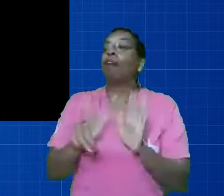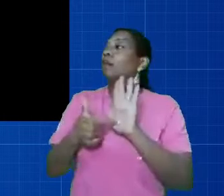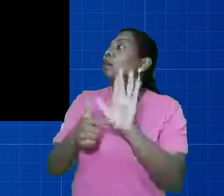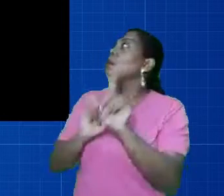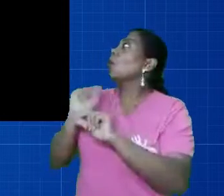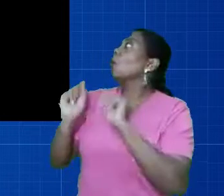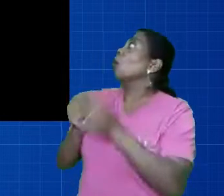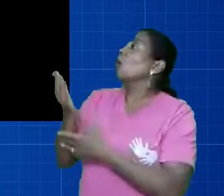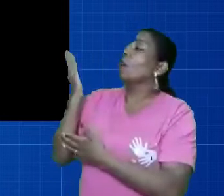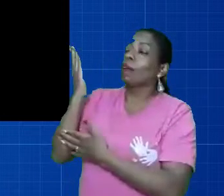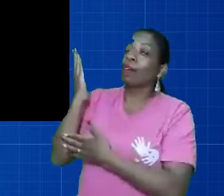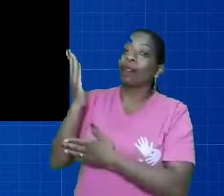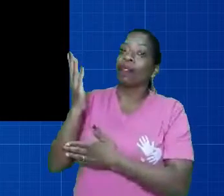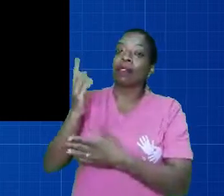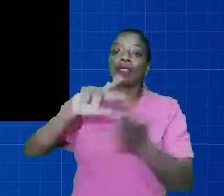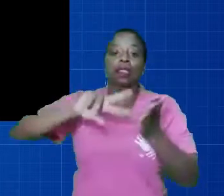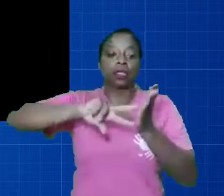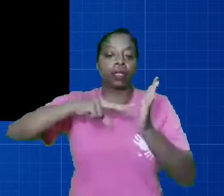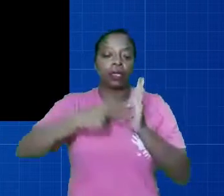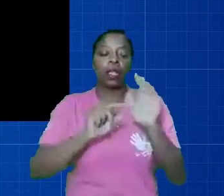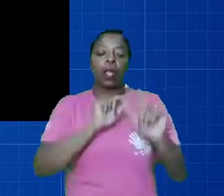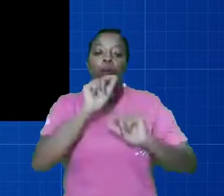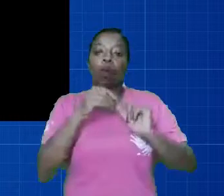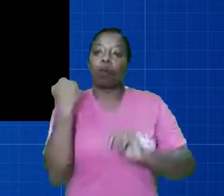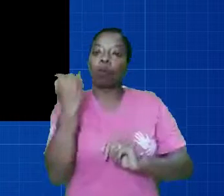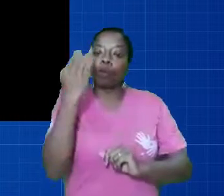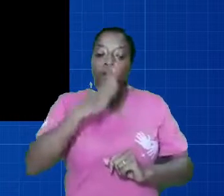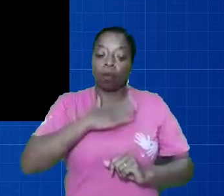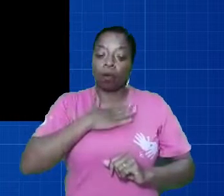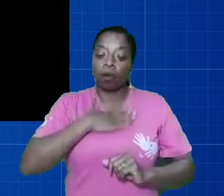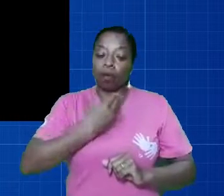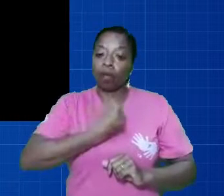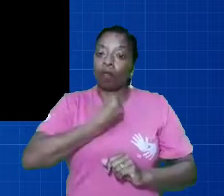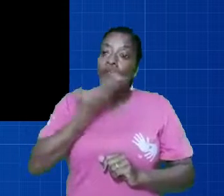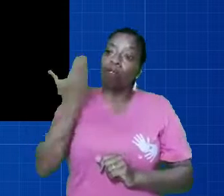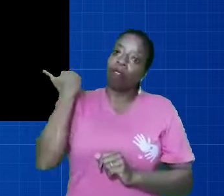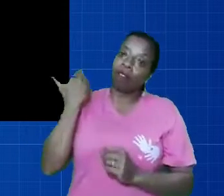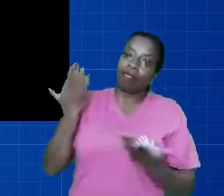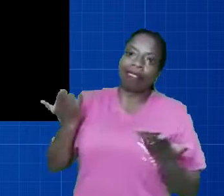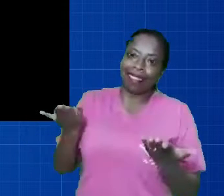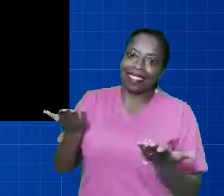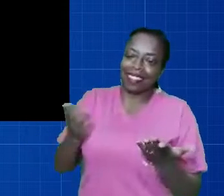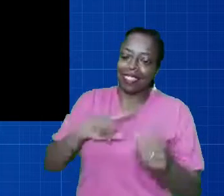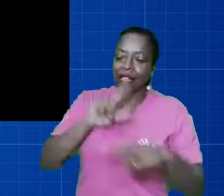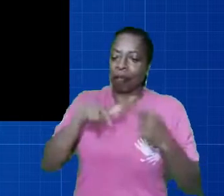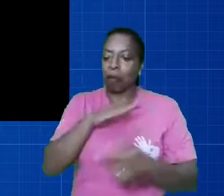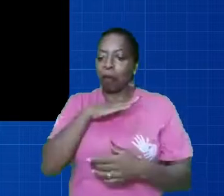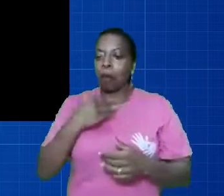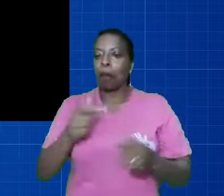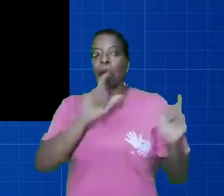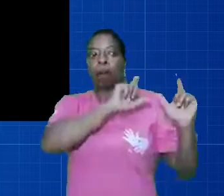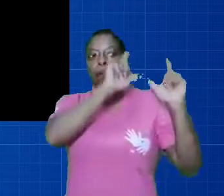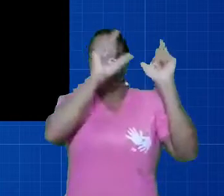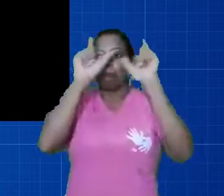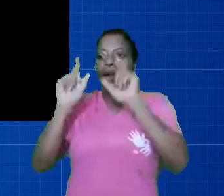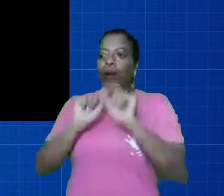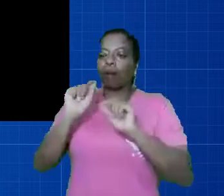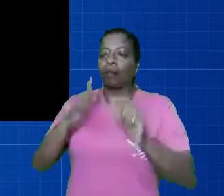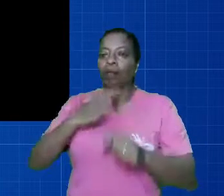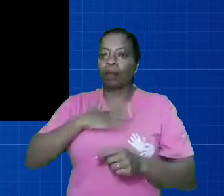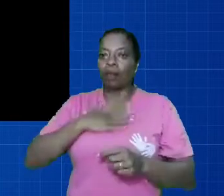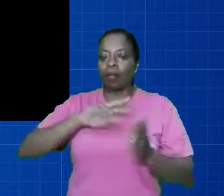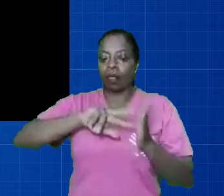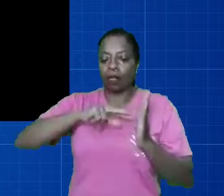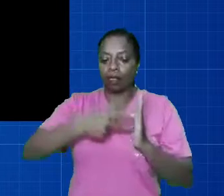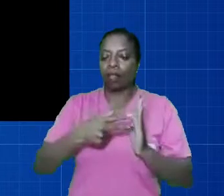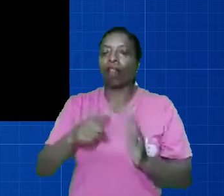eram significados, significavam coisas que eram importantes para a vida do faraó. E a orientação do trabalho,